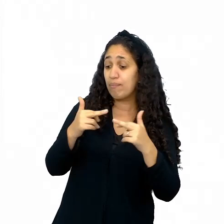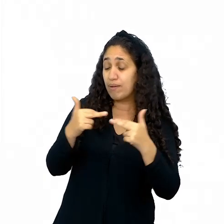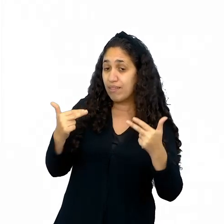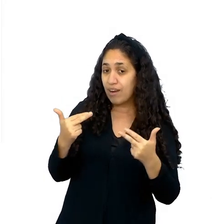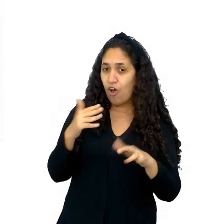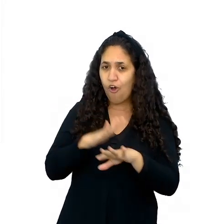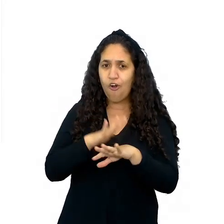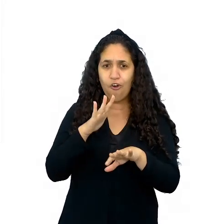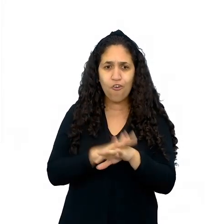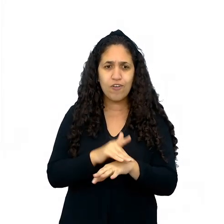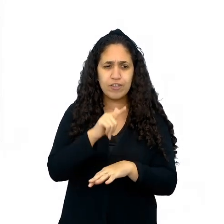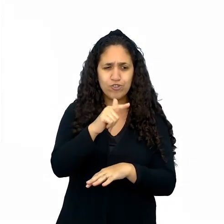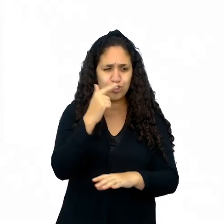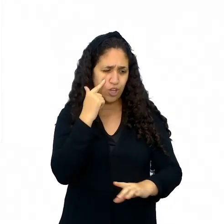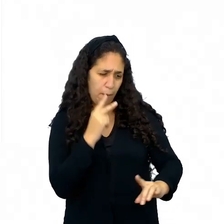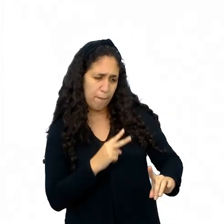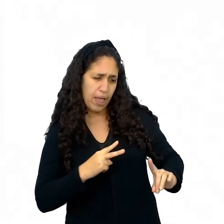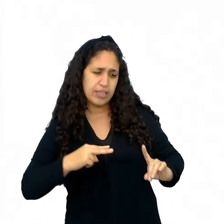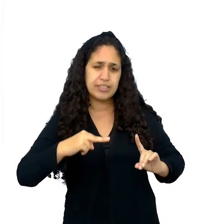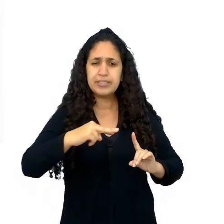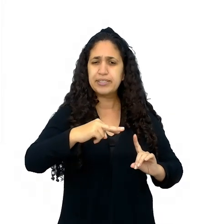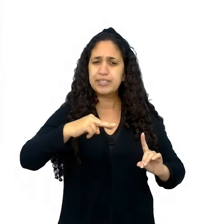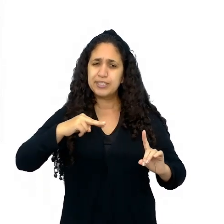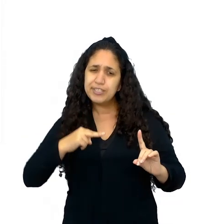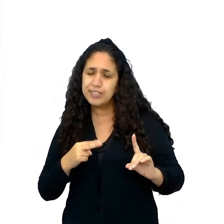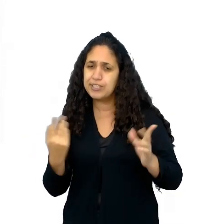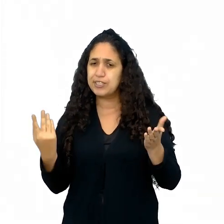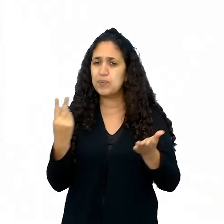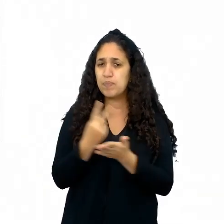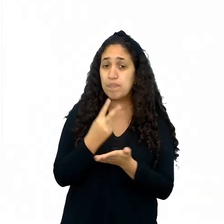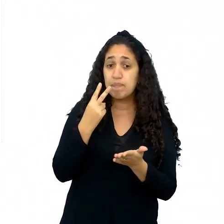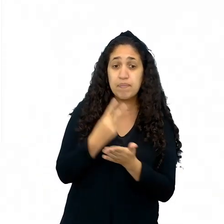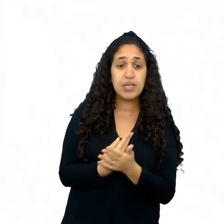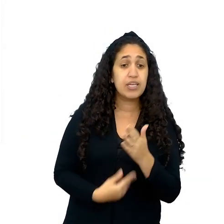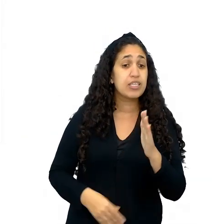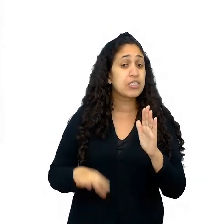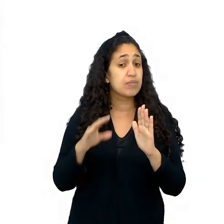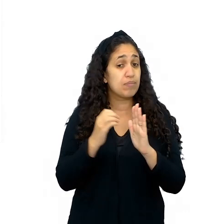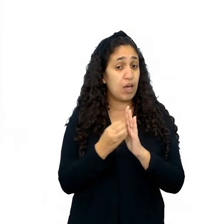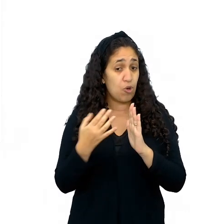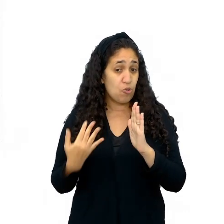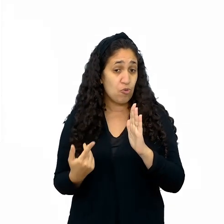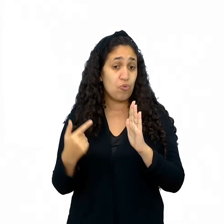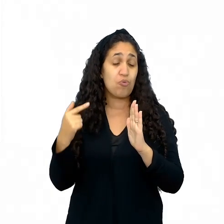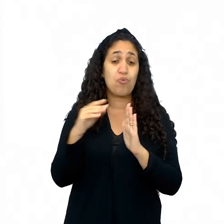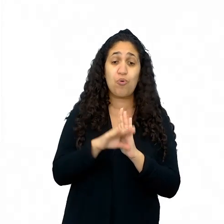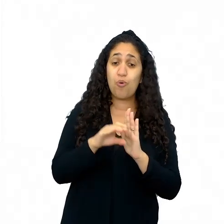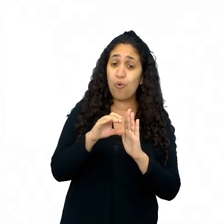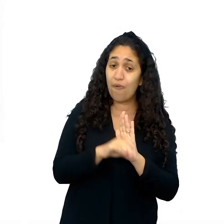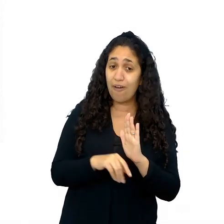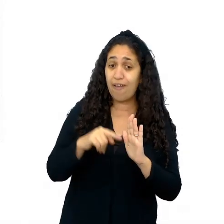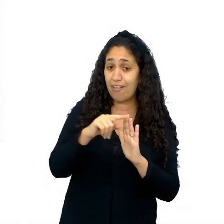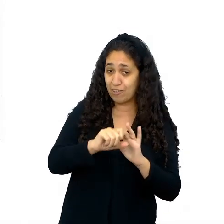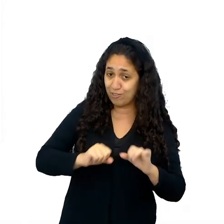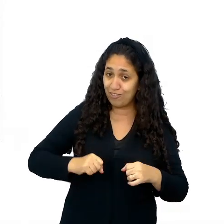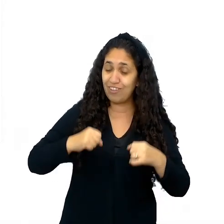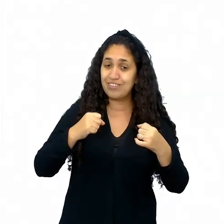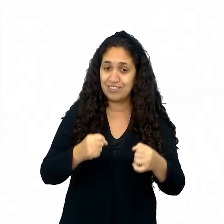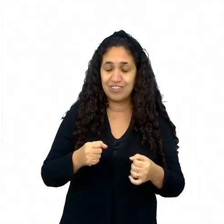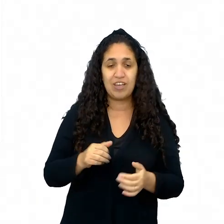essa perspectiva, que é a mesma perspectiva do currículo, do novo documento curricular, do currículo em